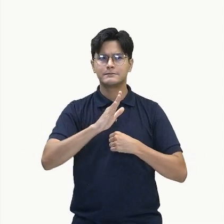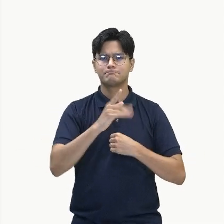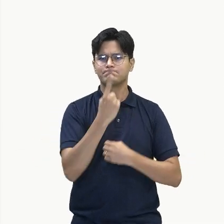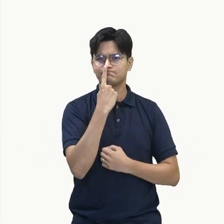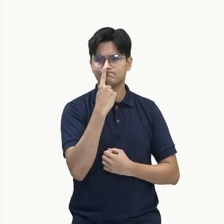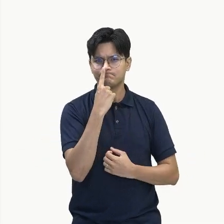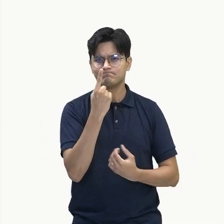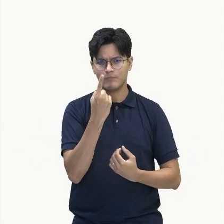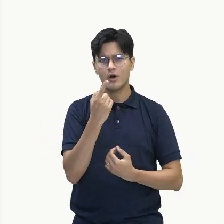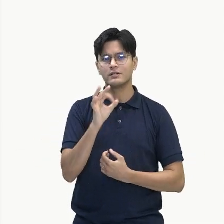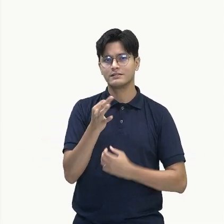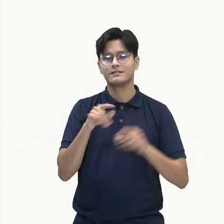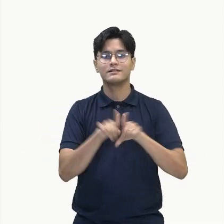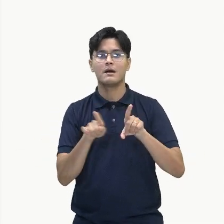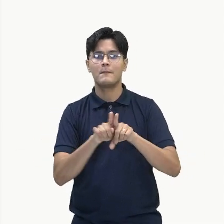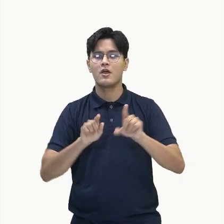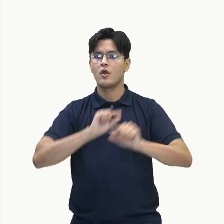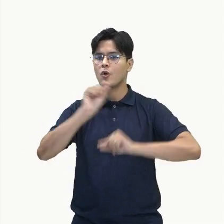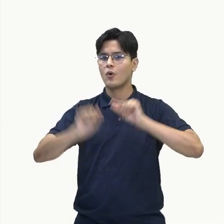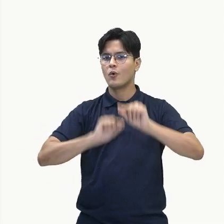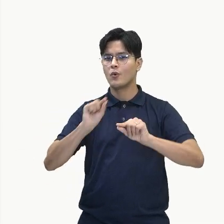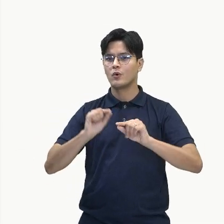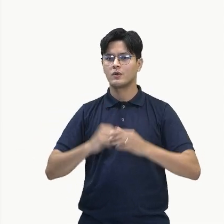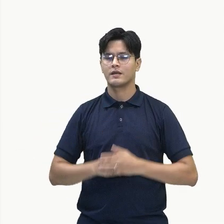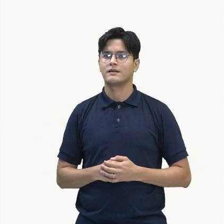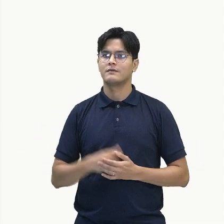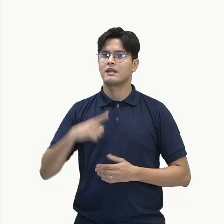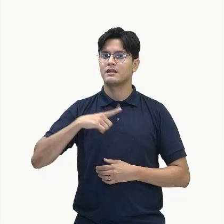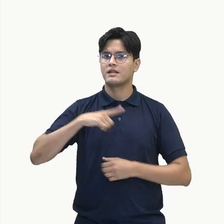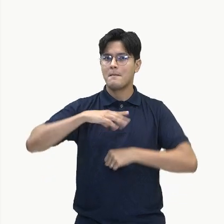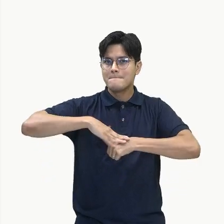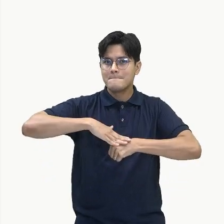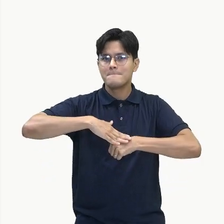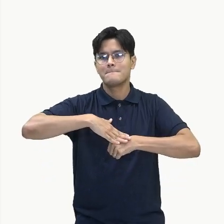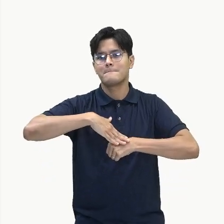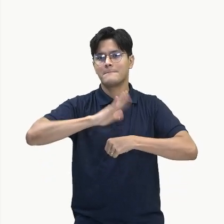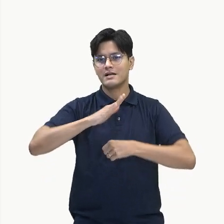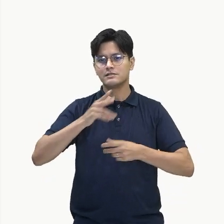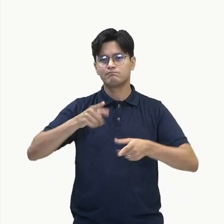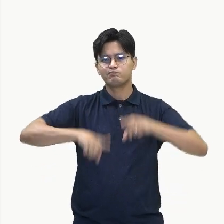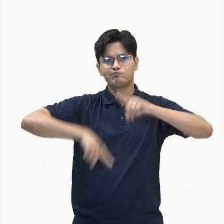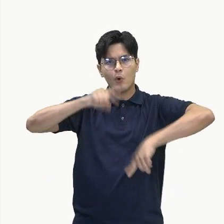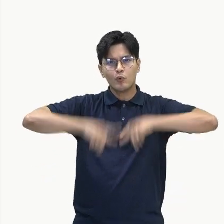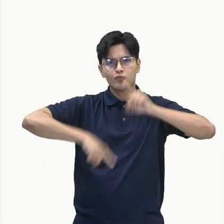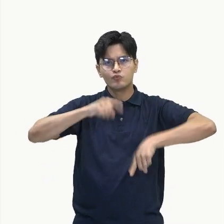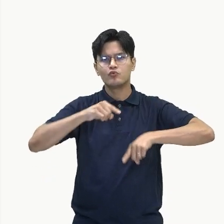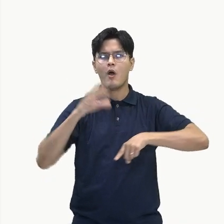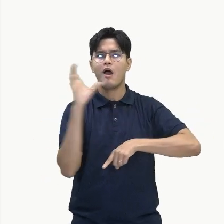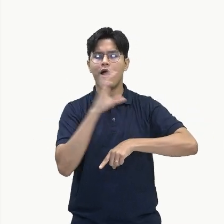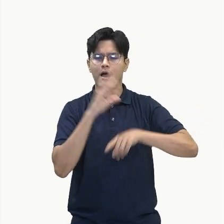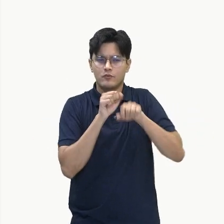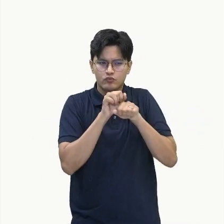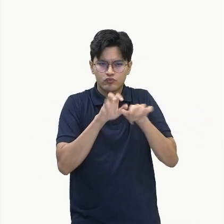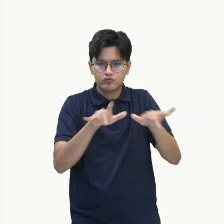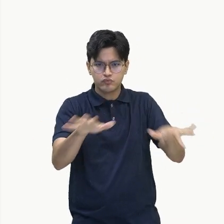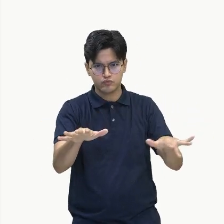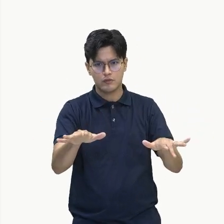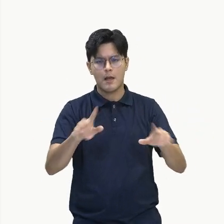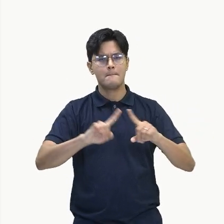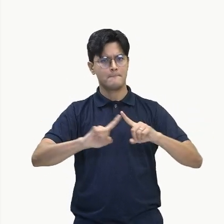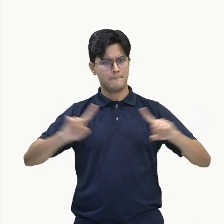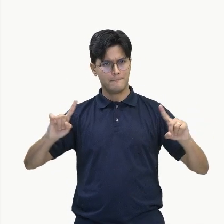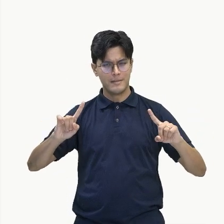circulação das informações referentes ali aos produtos. Lembre-se essa realidade nem sempre foi assim,